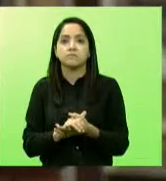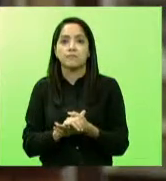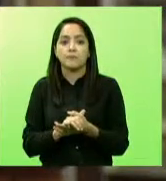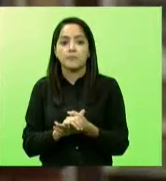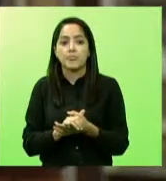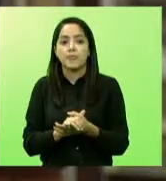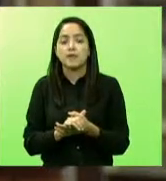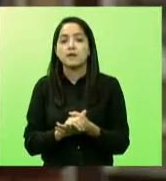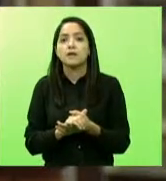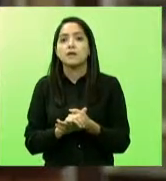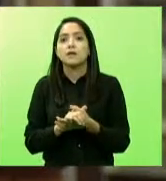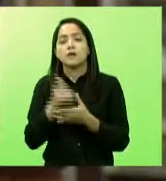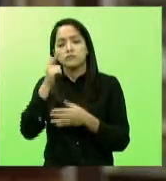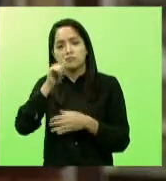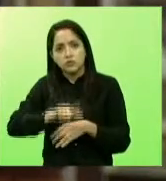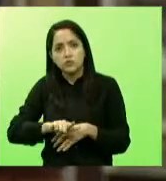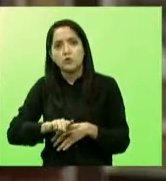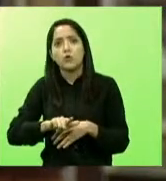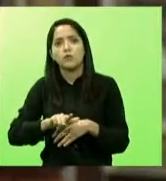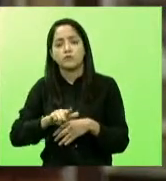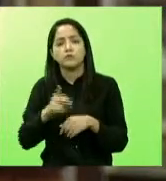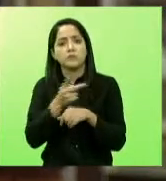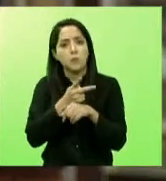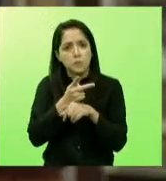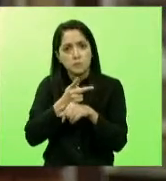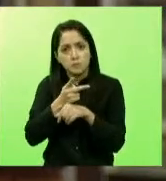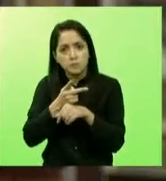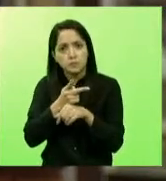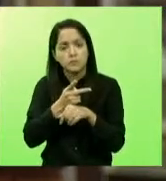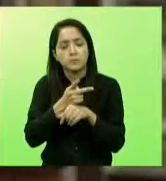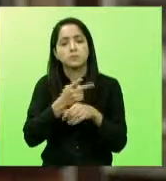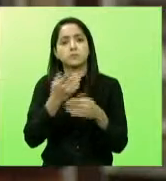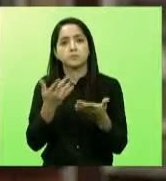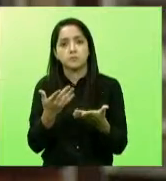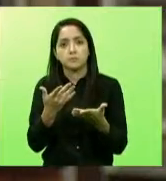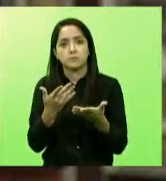ninguém, né, eu repito, e eu tenho procurado isso, né,